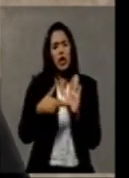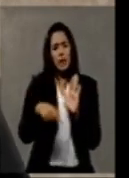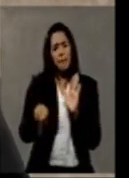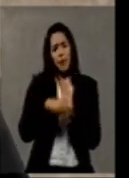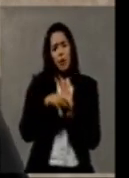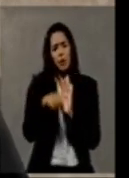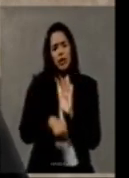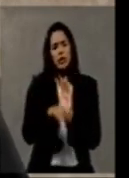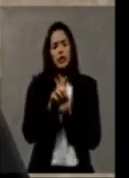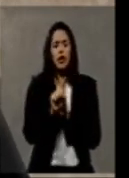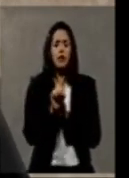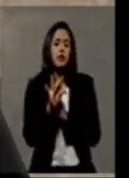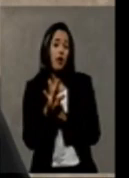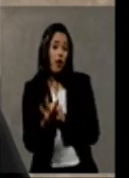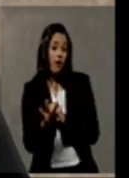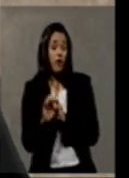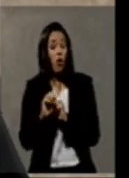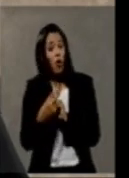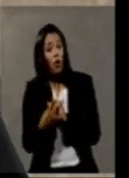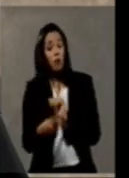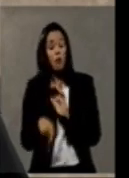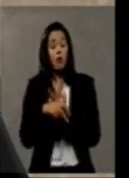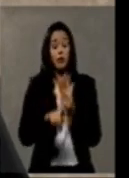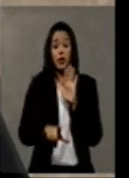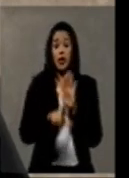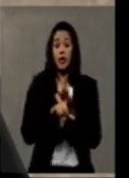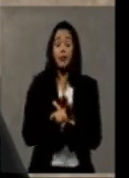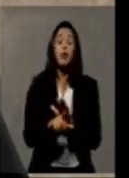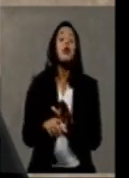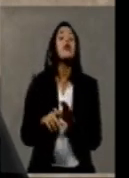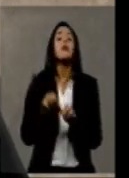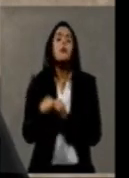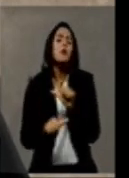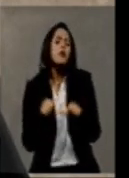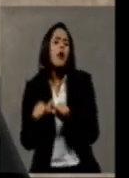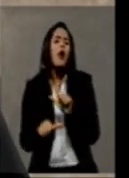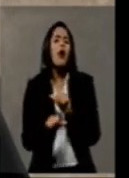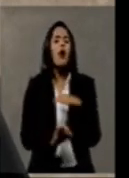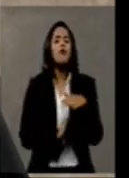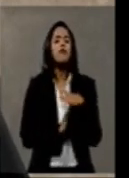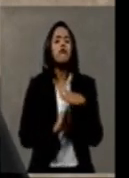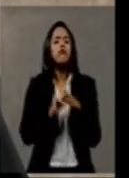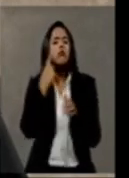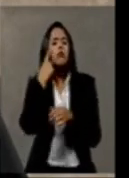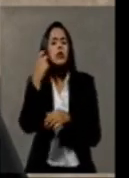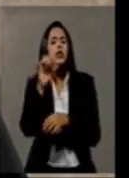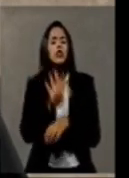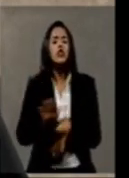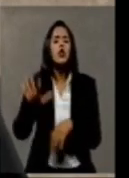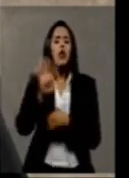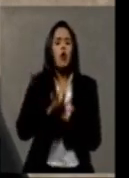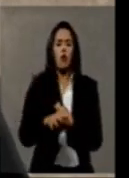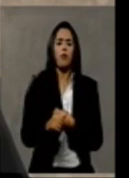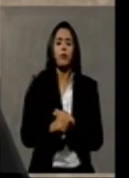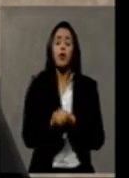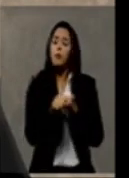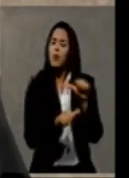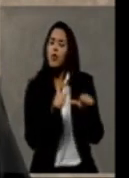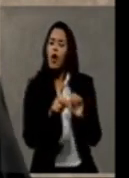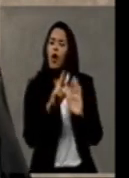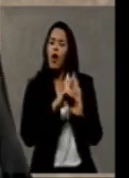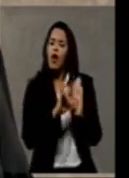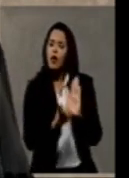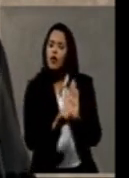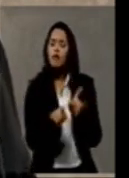legislativas reformulações no instituto da repercussão geral a atualização de nosso regimento e